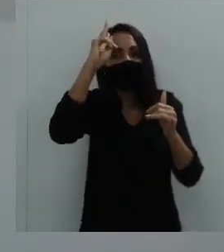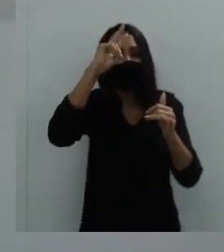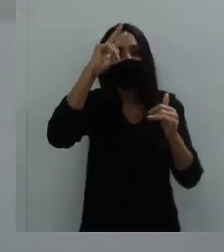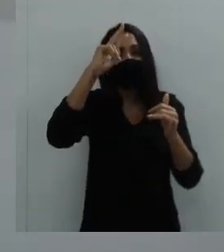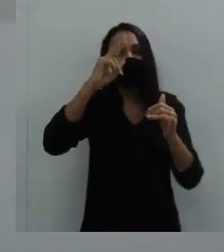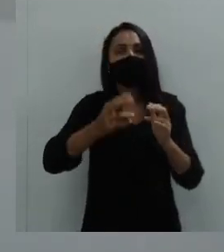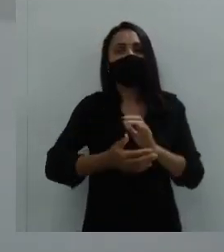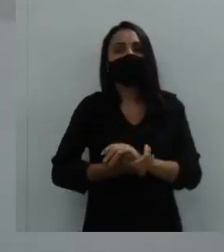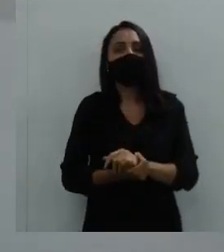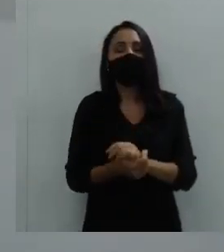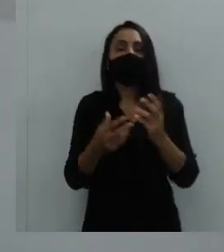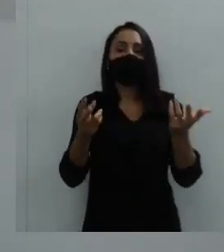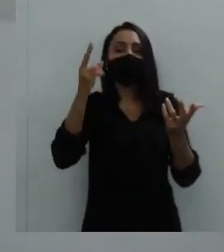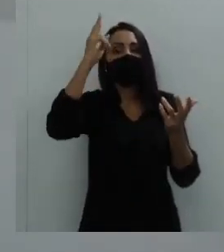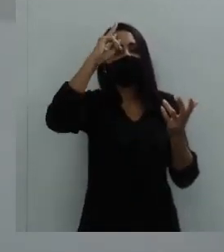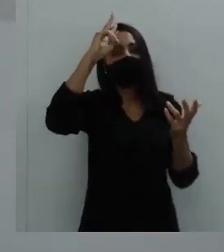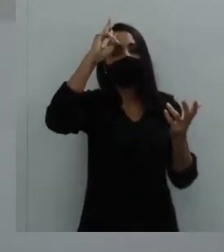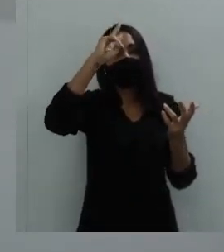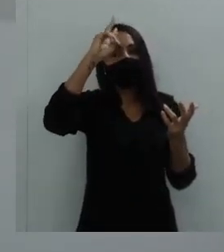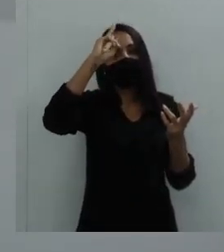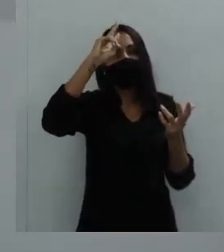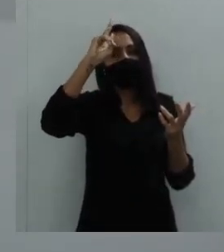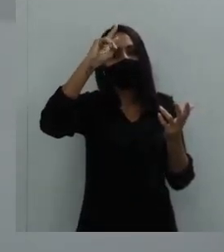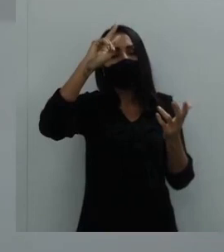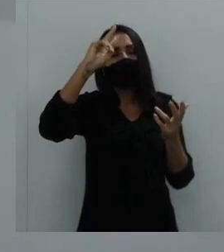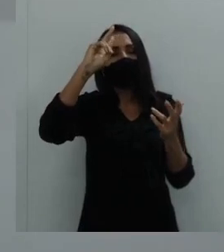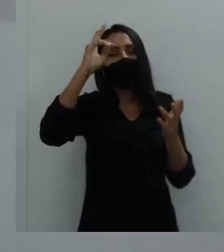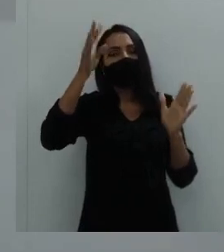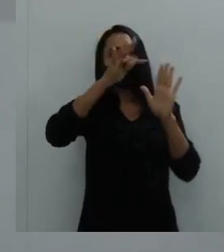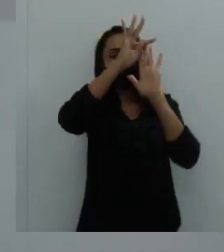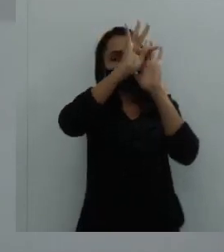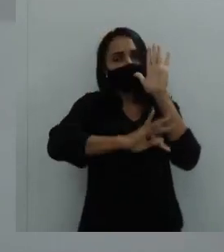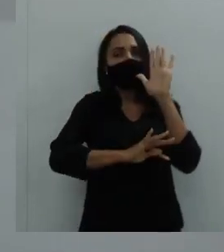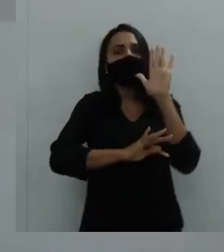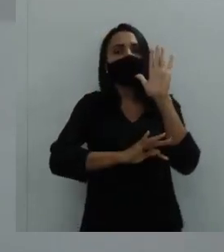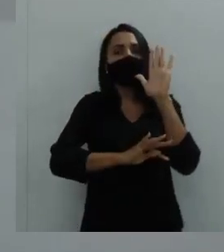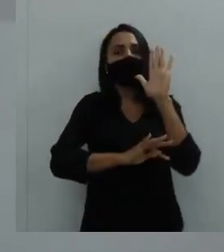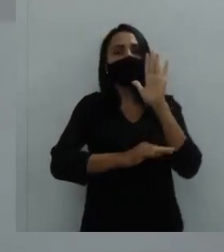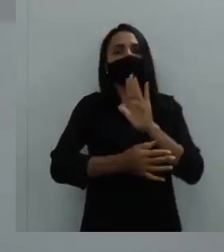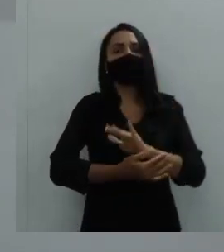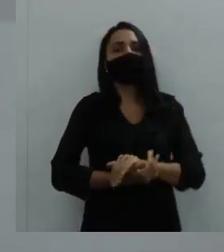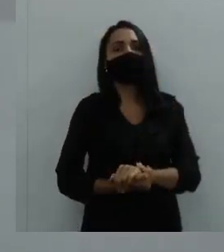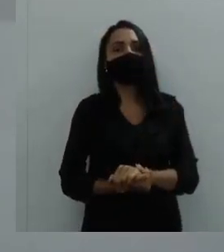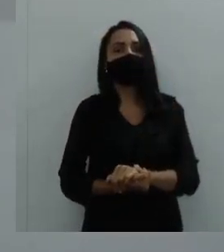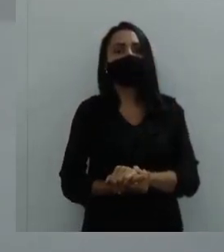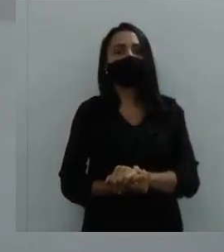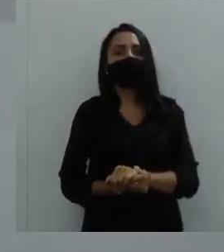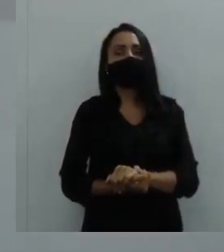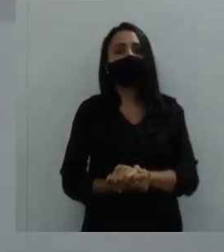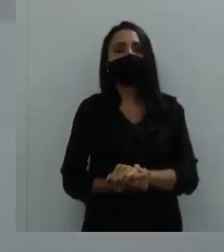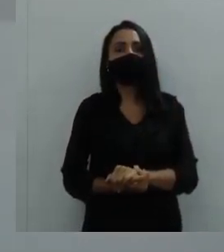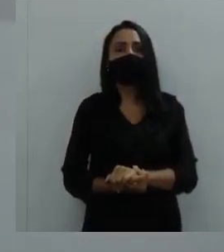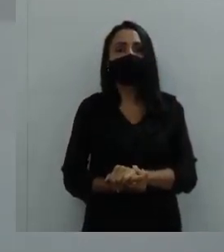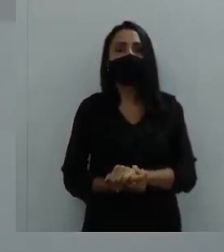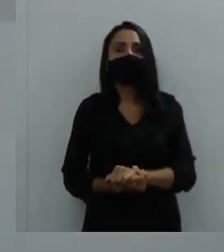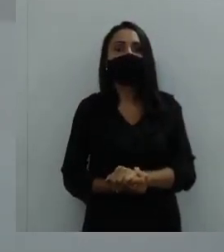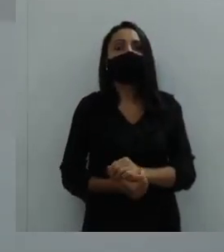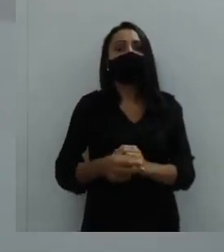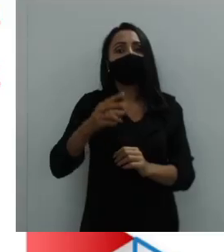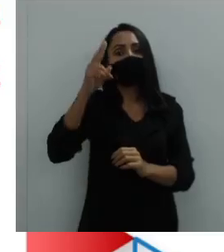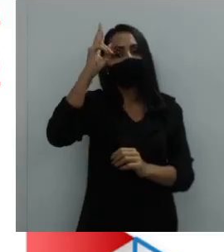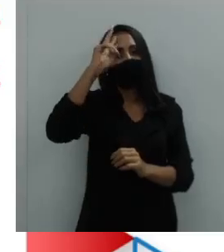enredo. Então lembrar o texto ficcional, certo? Vamos adiante. Na tela, lembro a